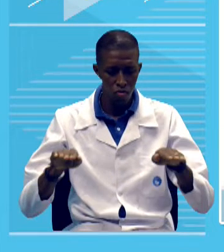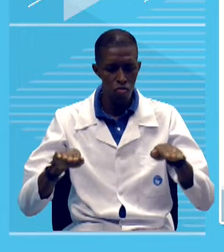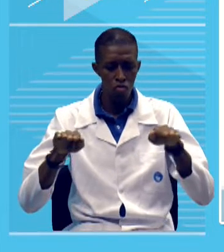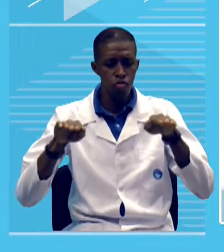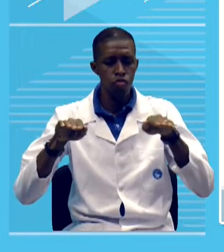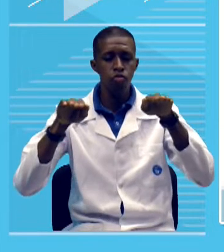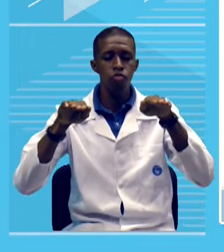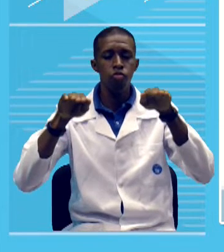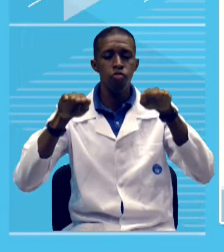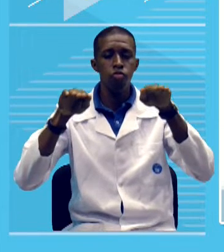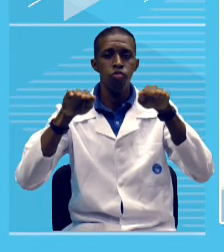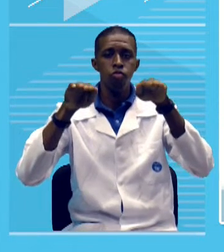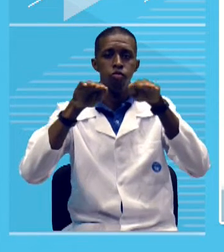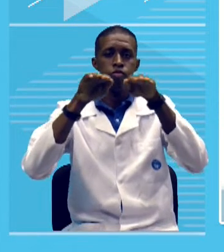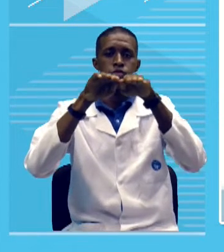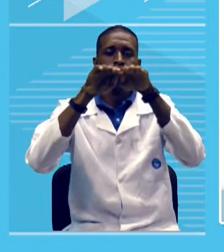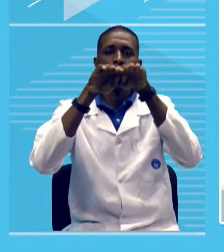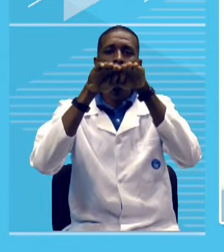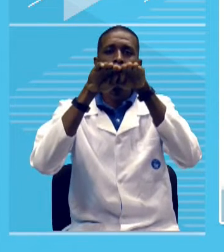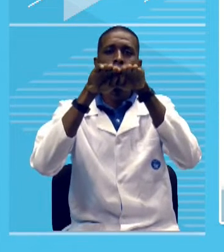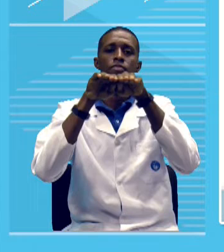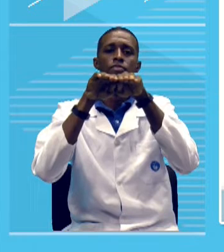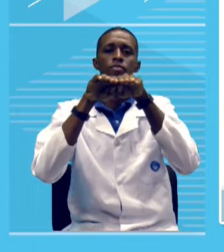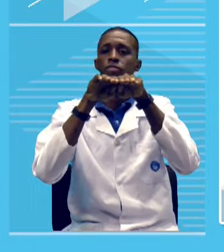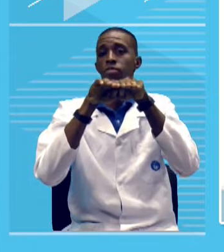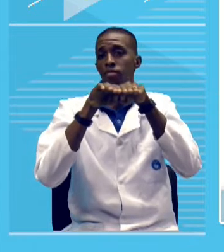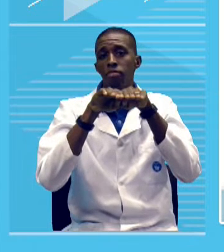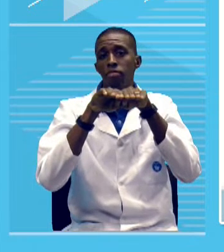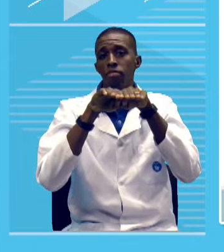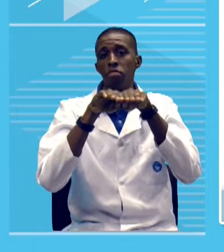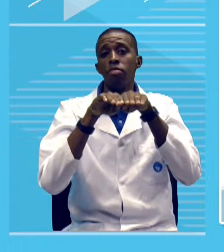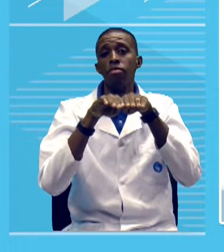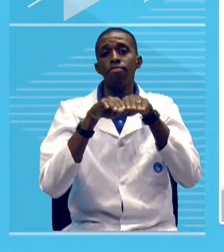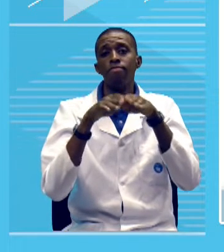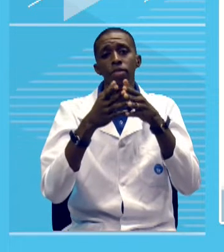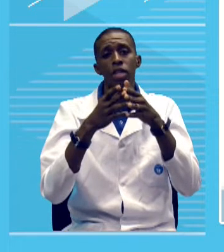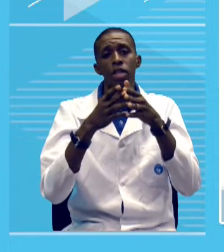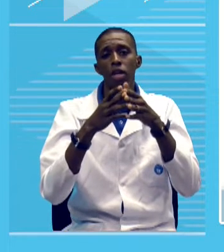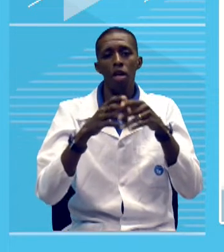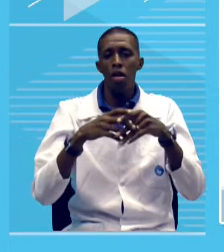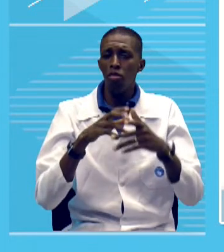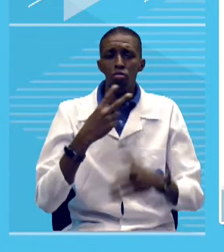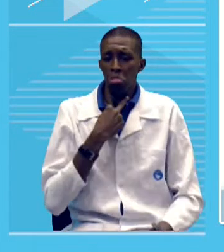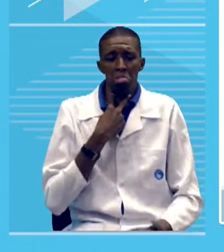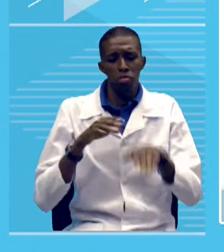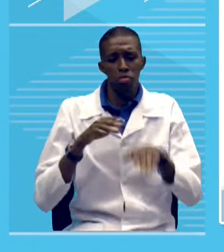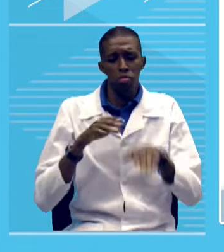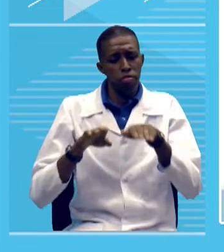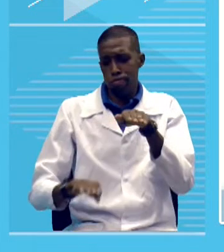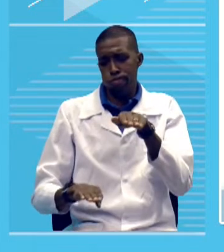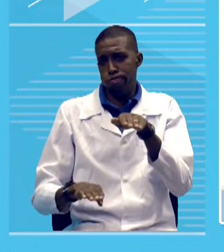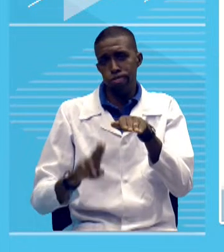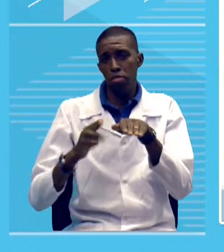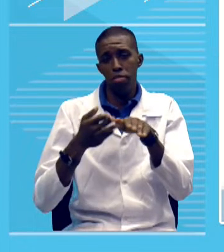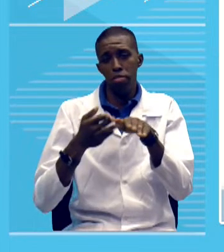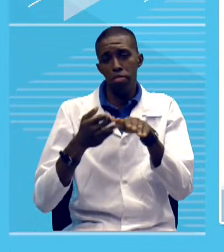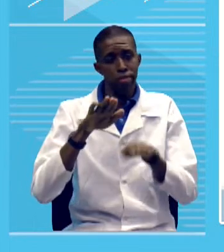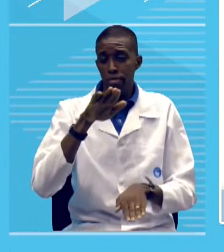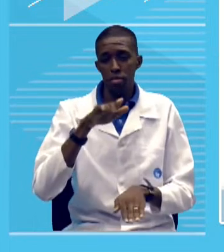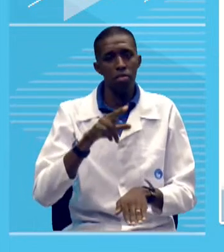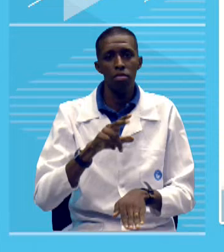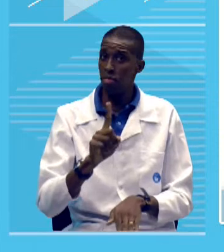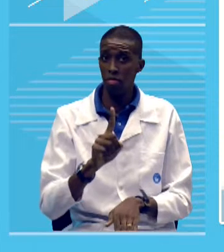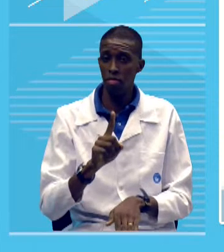a sociedade e preservar a questão ambiental legal né cara lavar